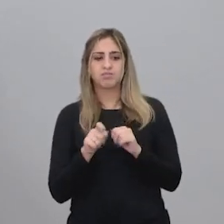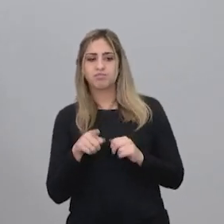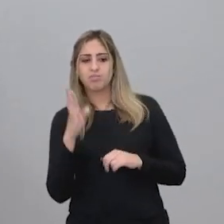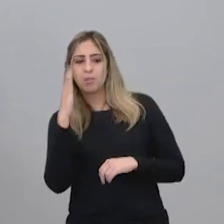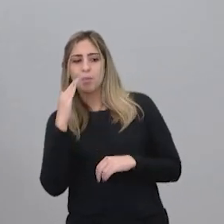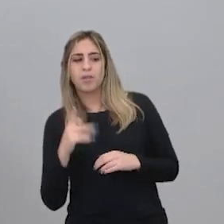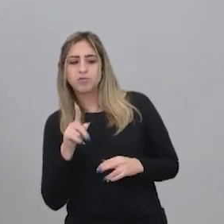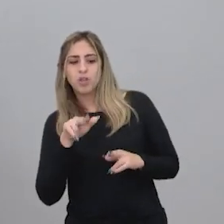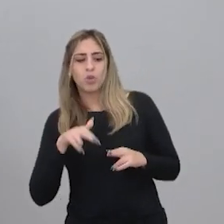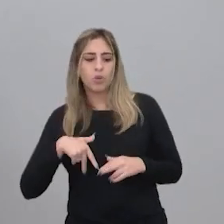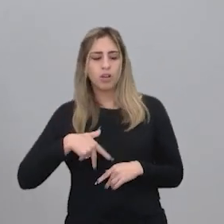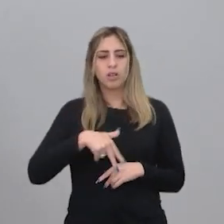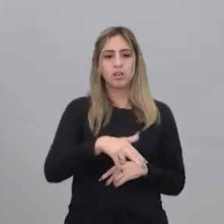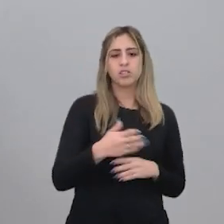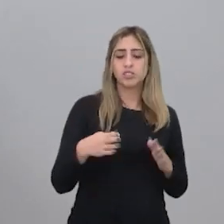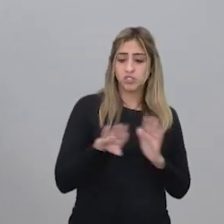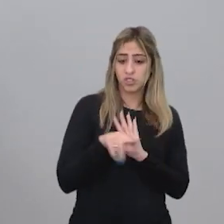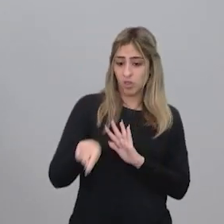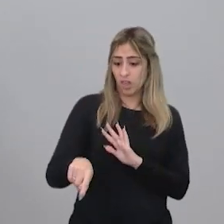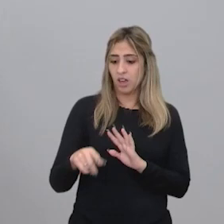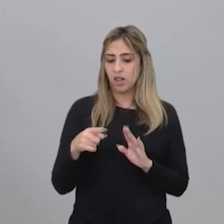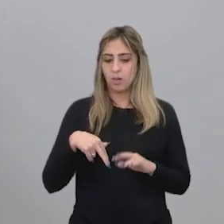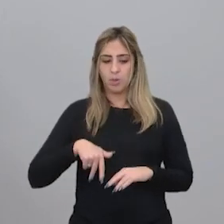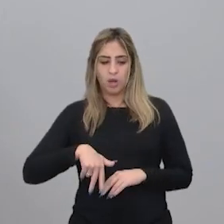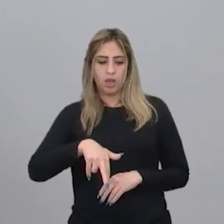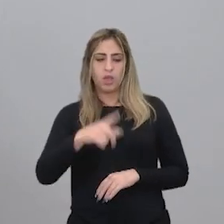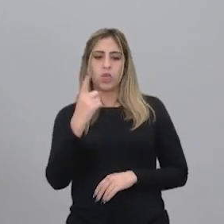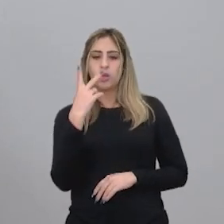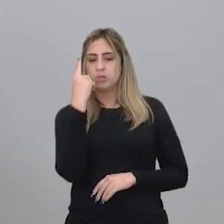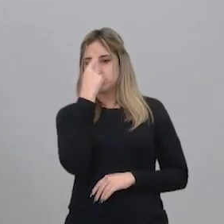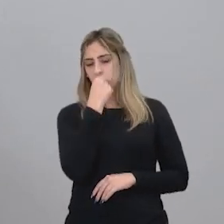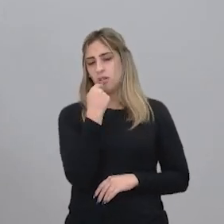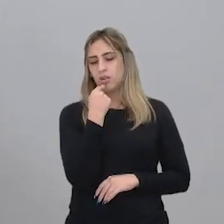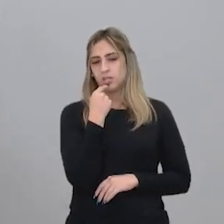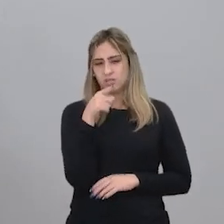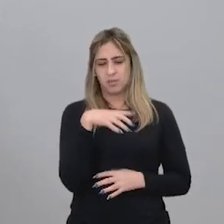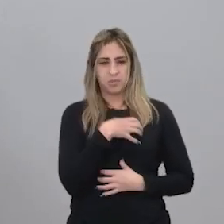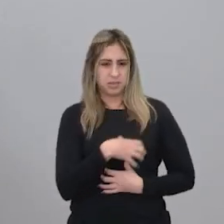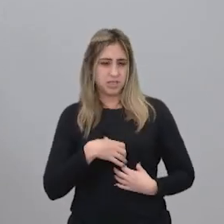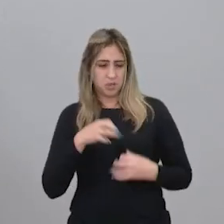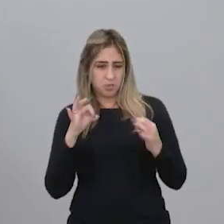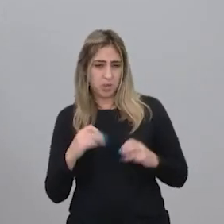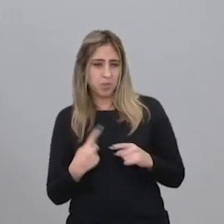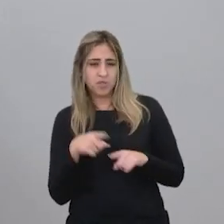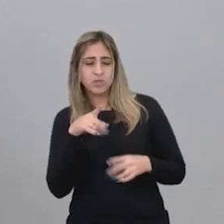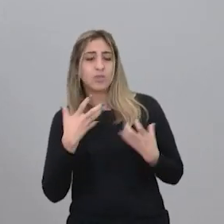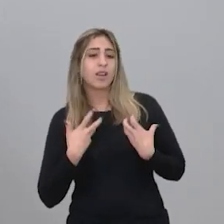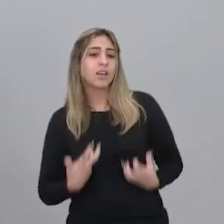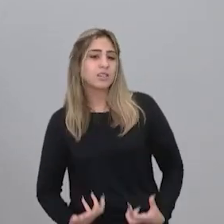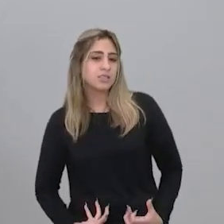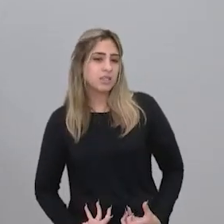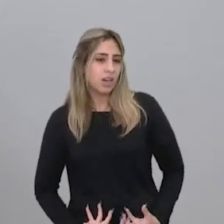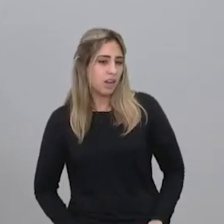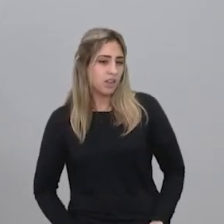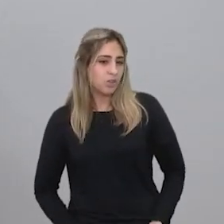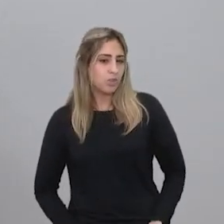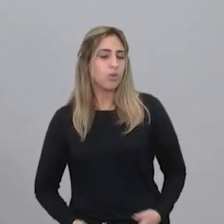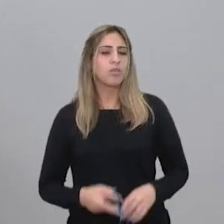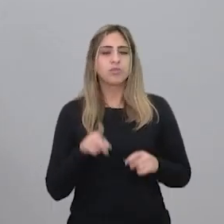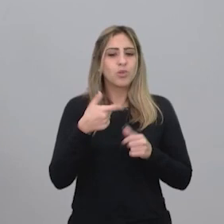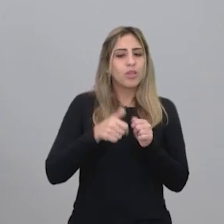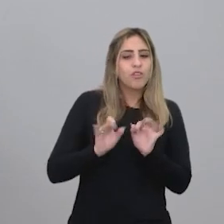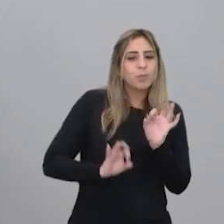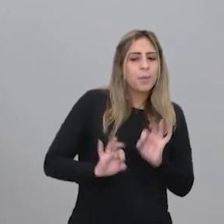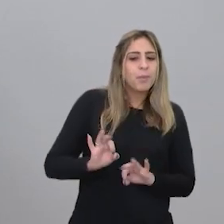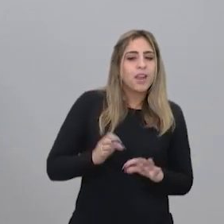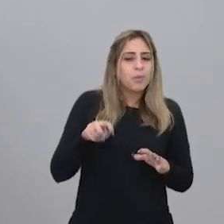você nunca caminhou, aí você chegou lá, andou 12 horas. Será que você está passando mal porque você não está cansado? Você não estava